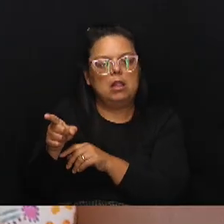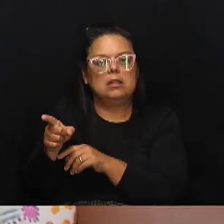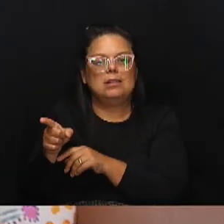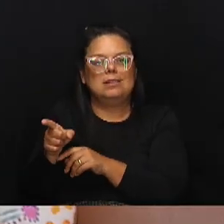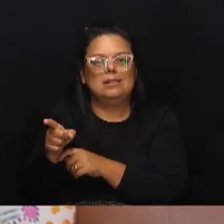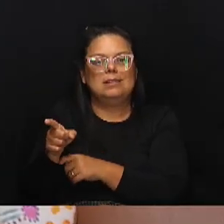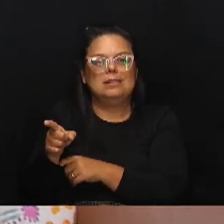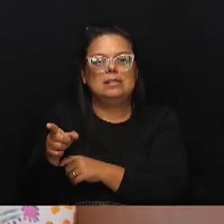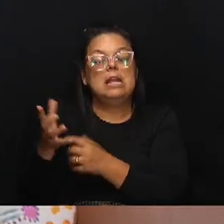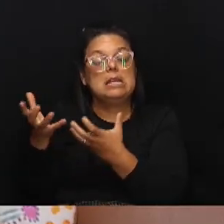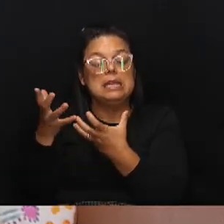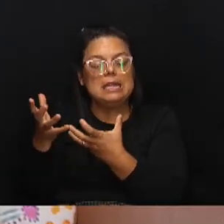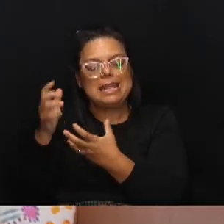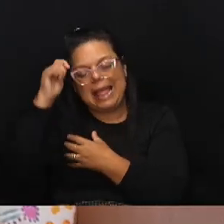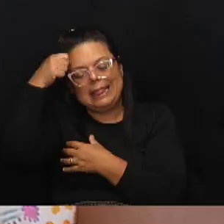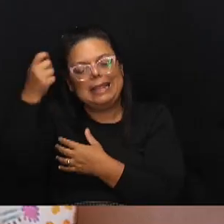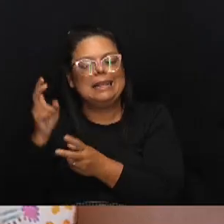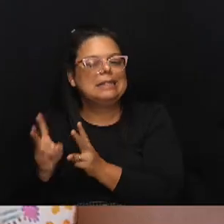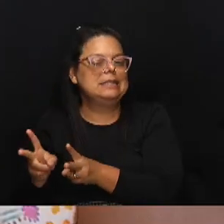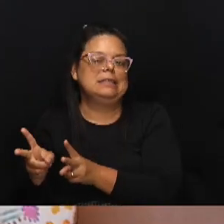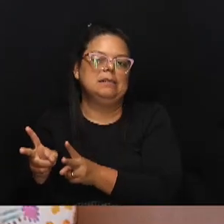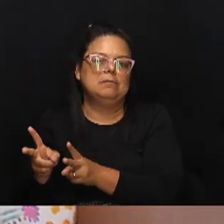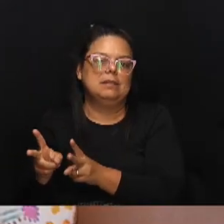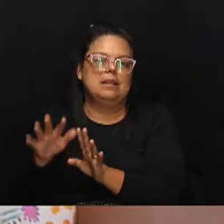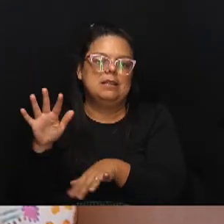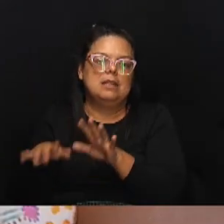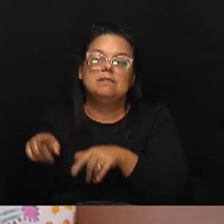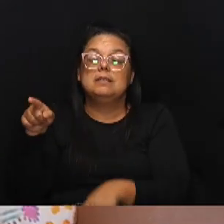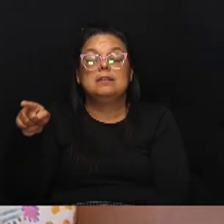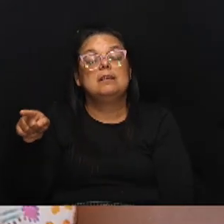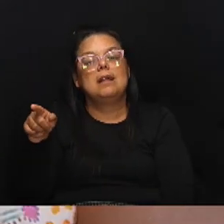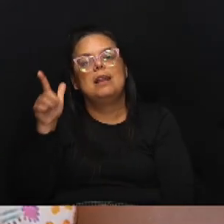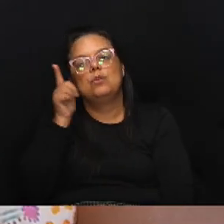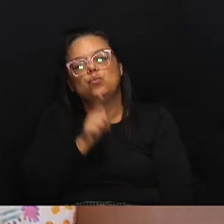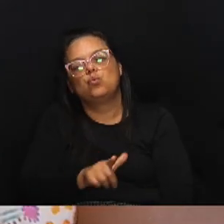largar sua negra, e aí muitas vezes essas mulheres conseguiram